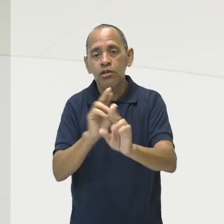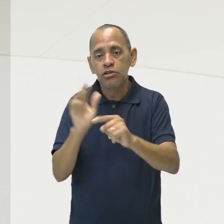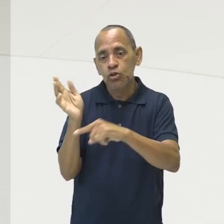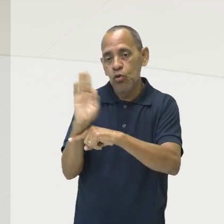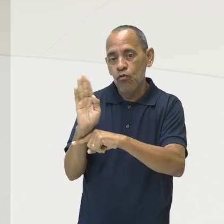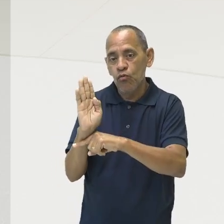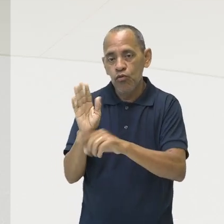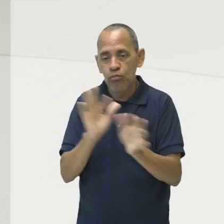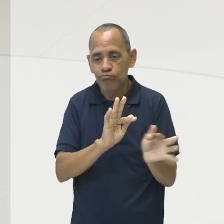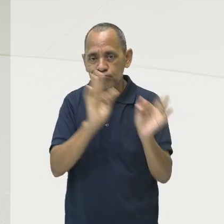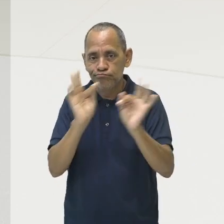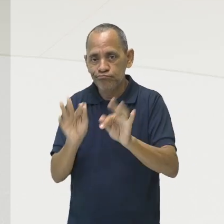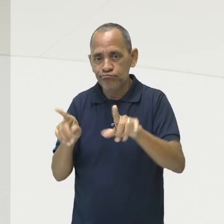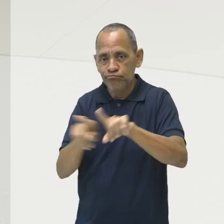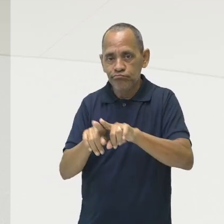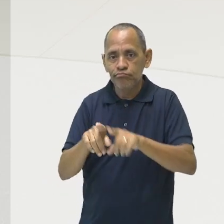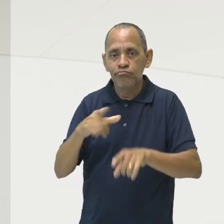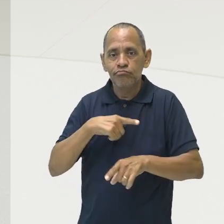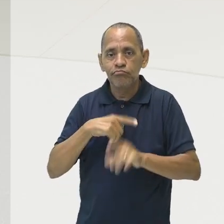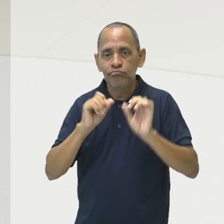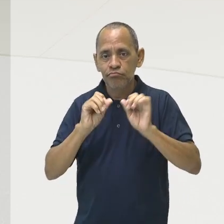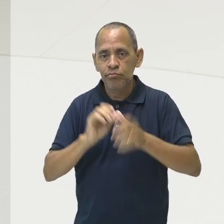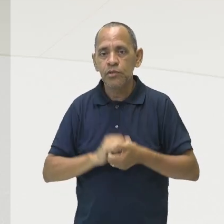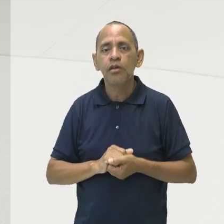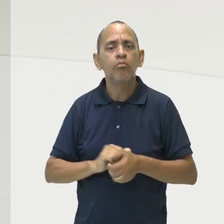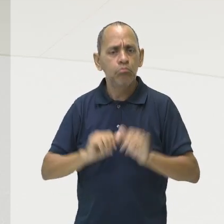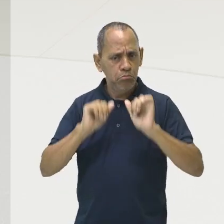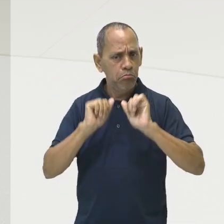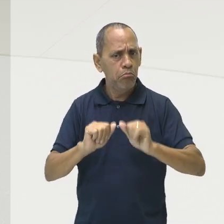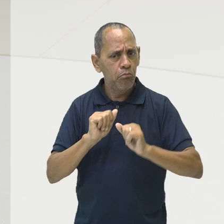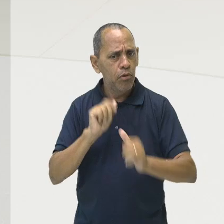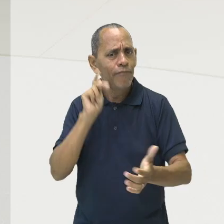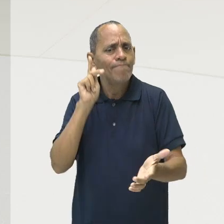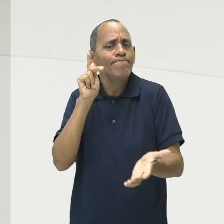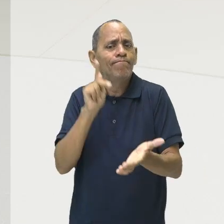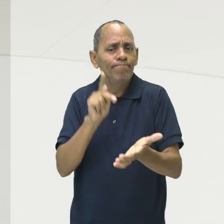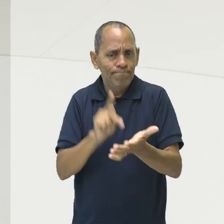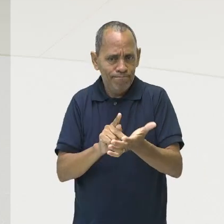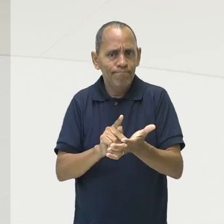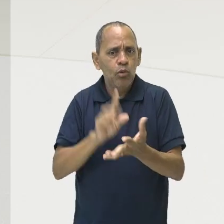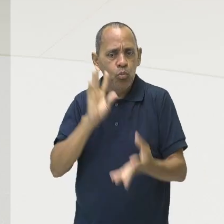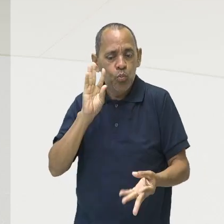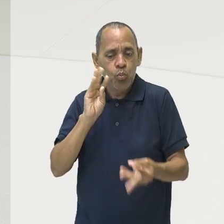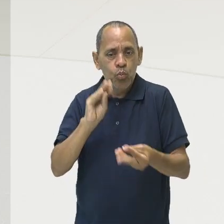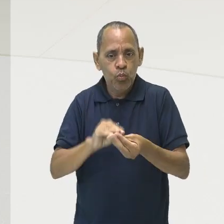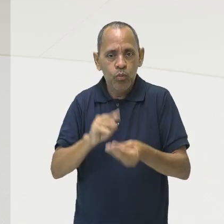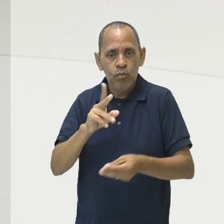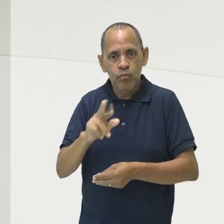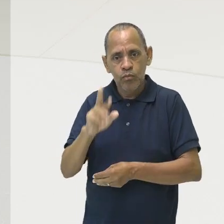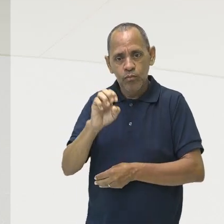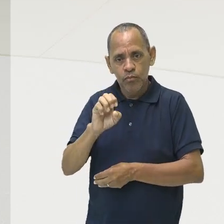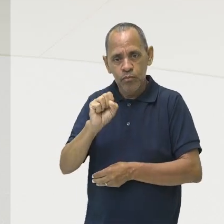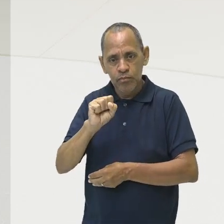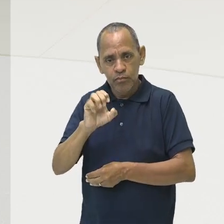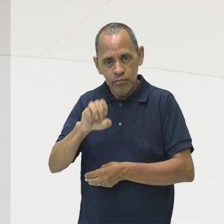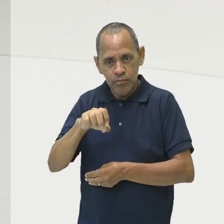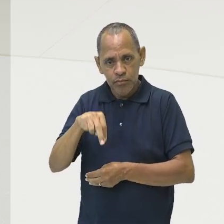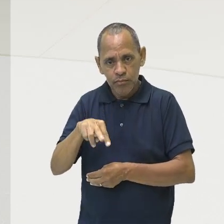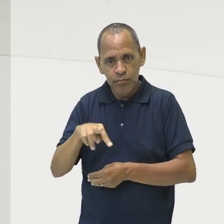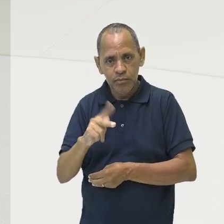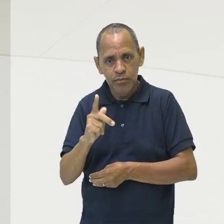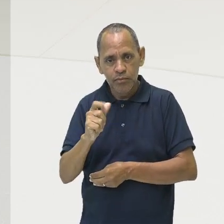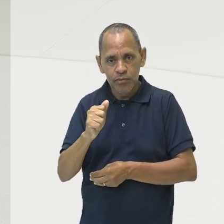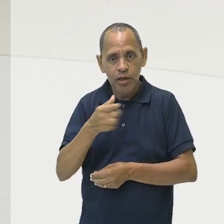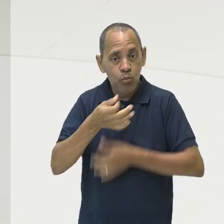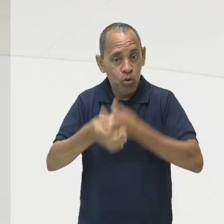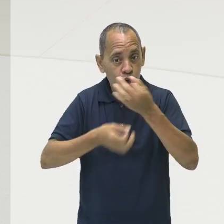aí, pelo que a gente viu, a gente pode afirmar que foi uma resenha crítica positiva.